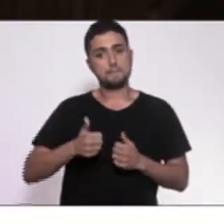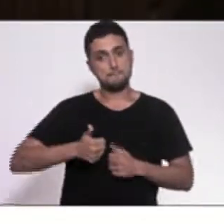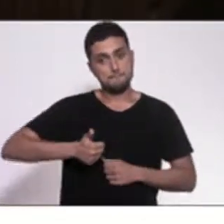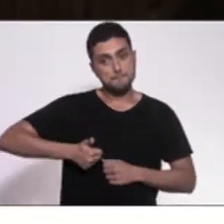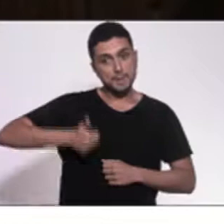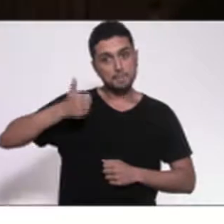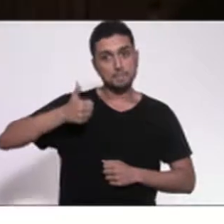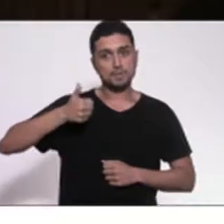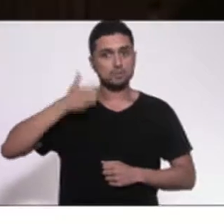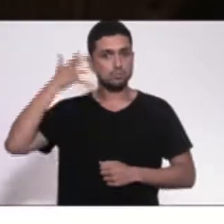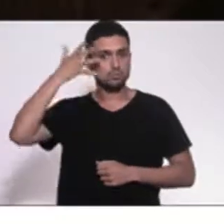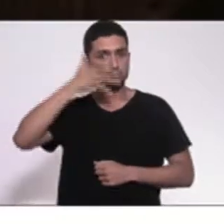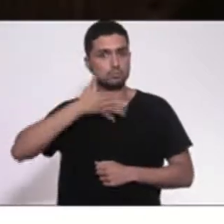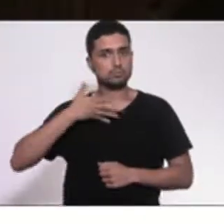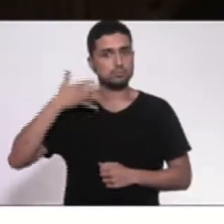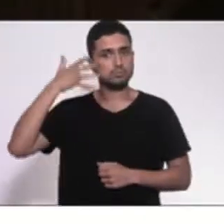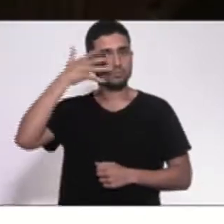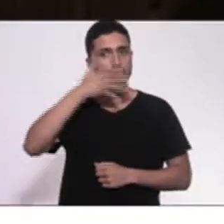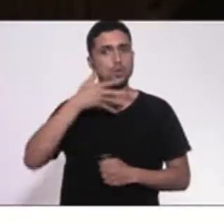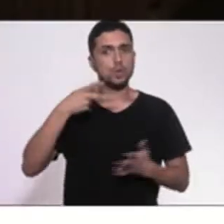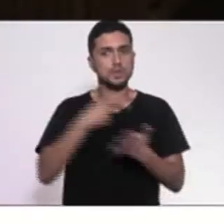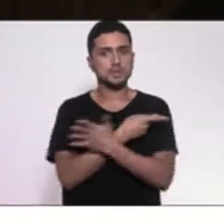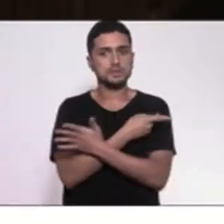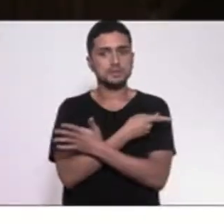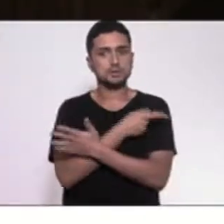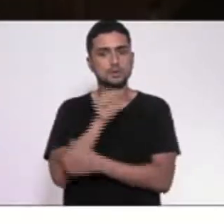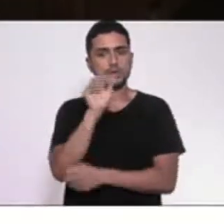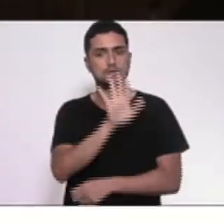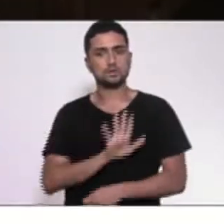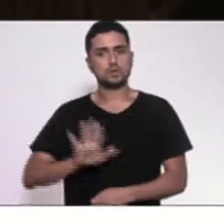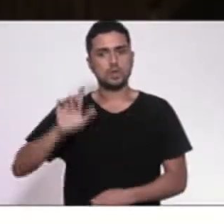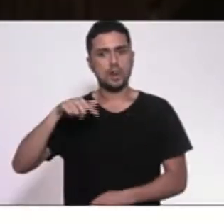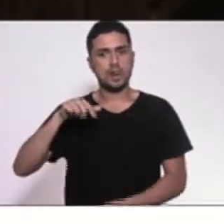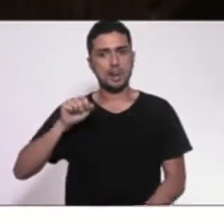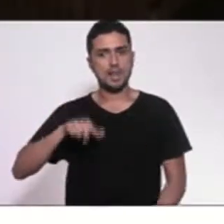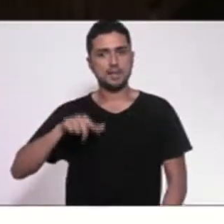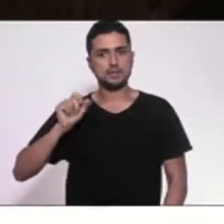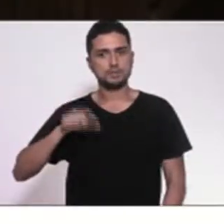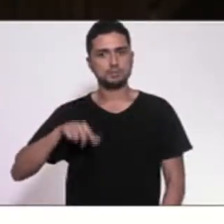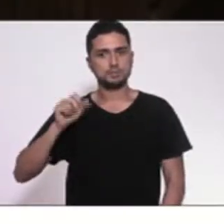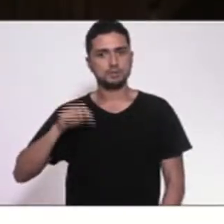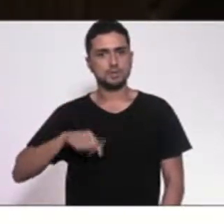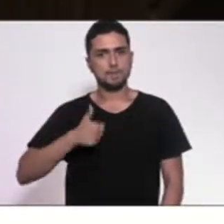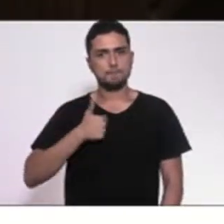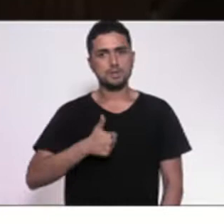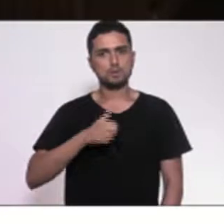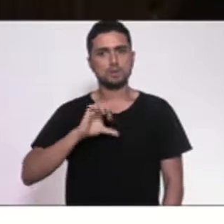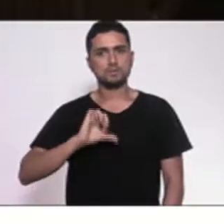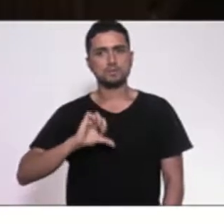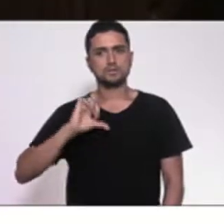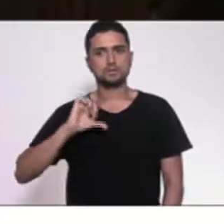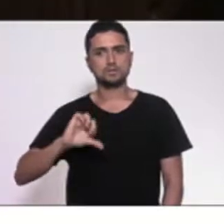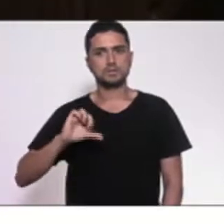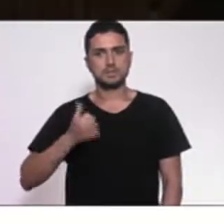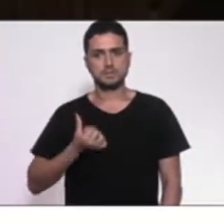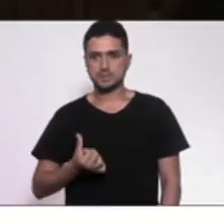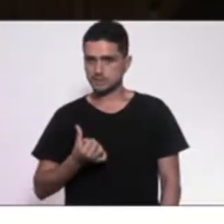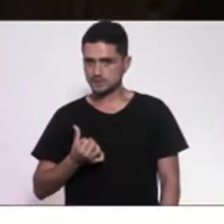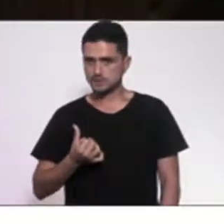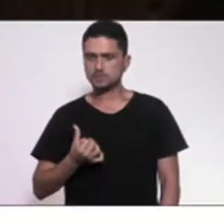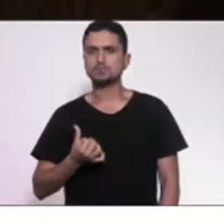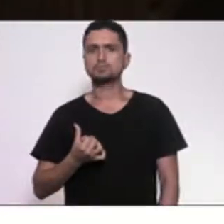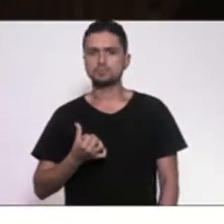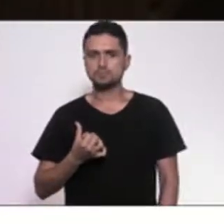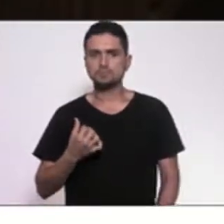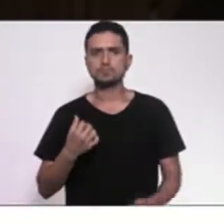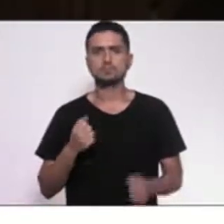Seminário Nacional de Lésbicas, realizado no Rio de Janeiro, em 1996, para tratar